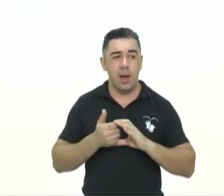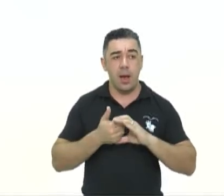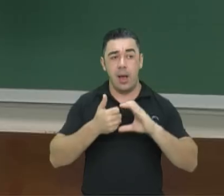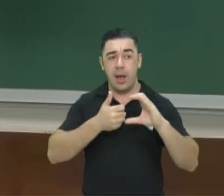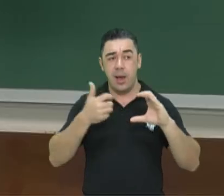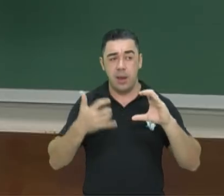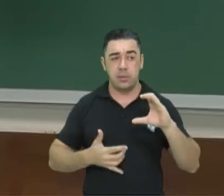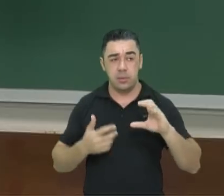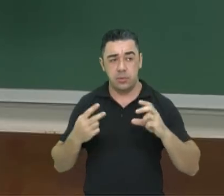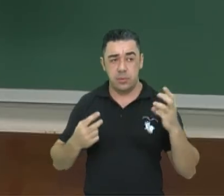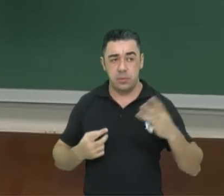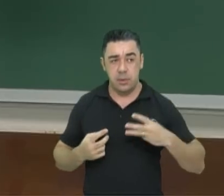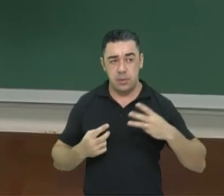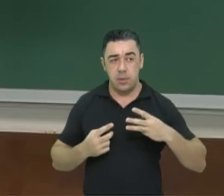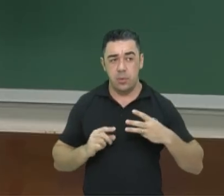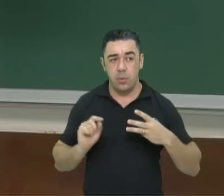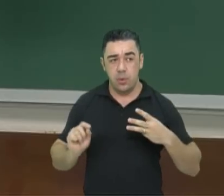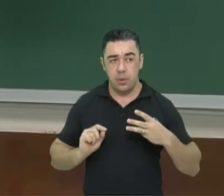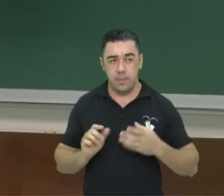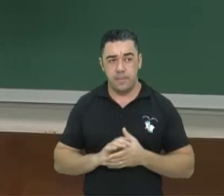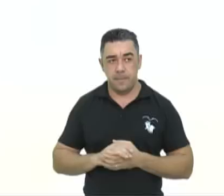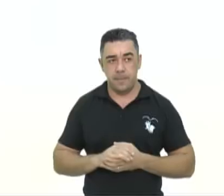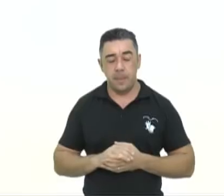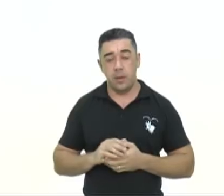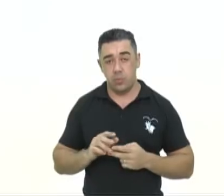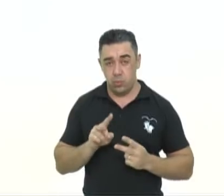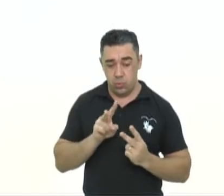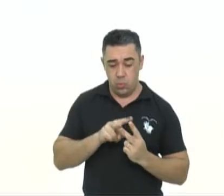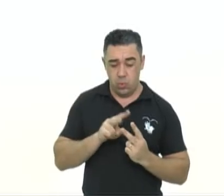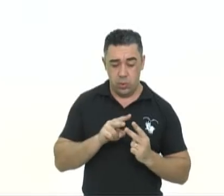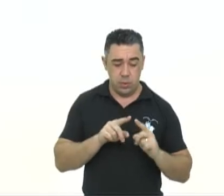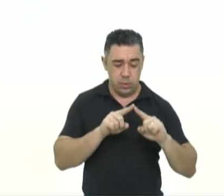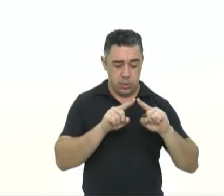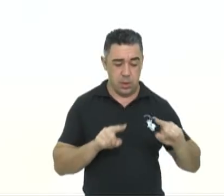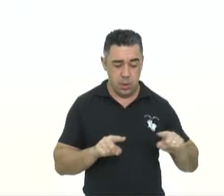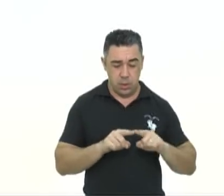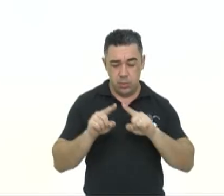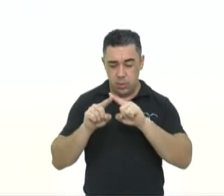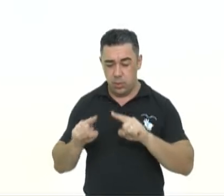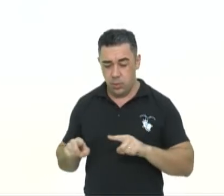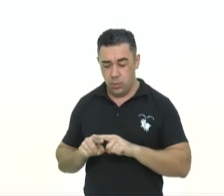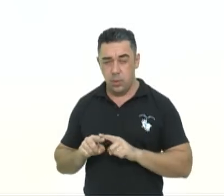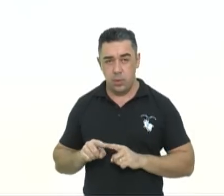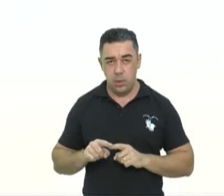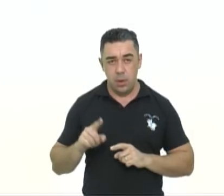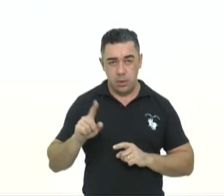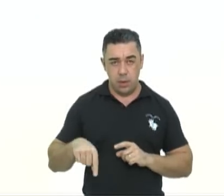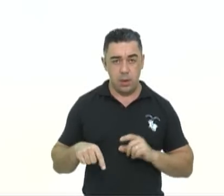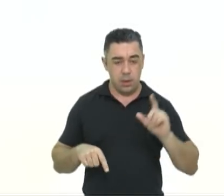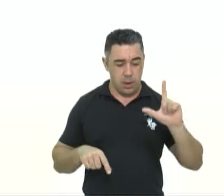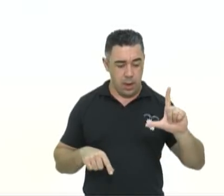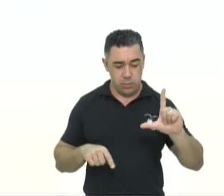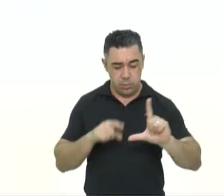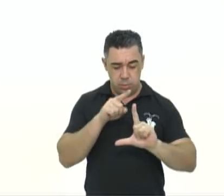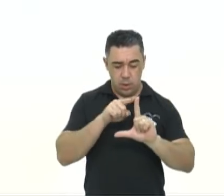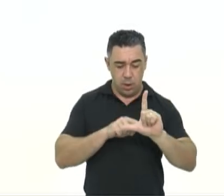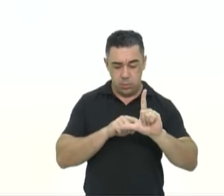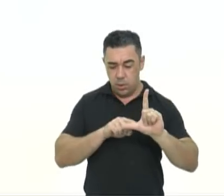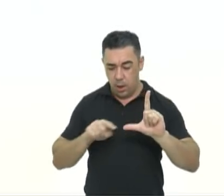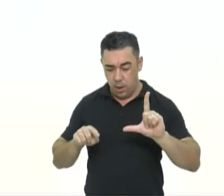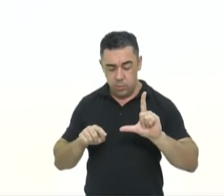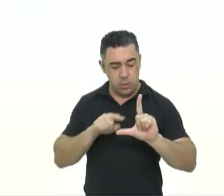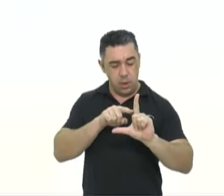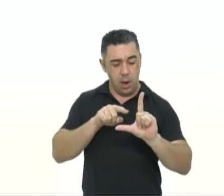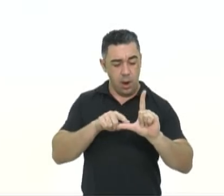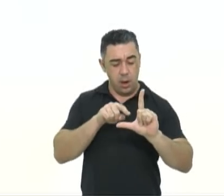característica desse terceiro caso? Então, 2 triângulos que possuem 2 lados proporcionais e o